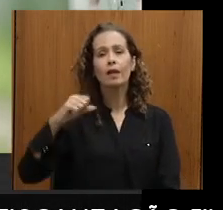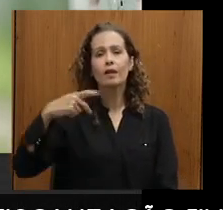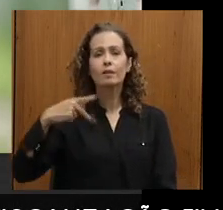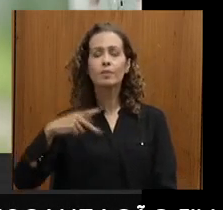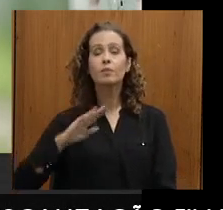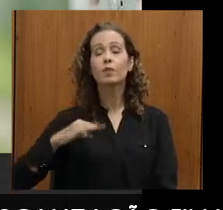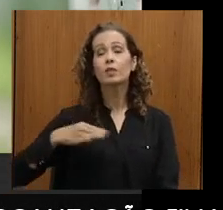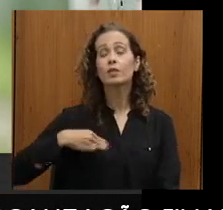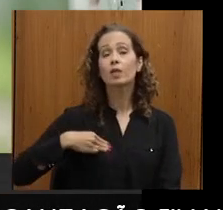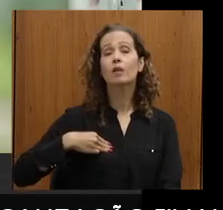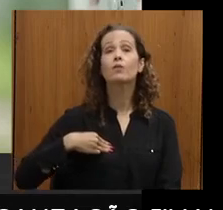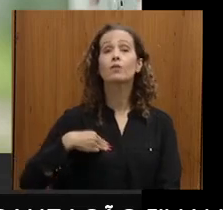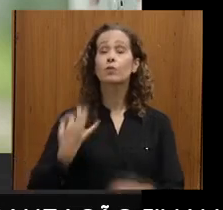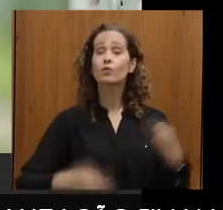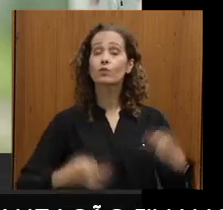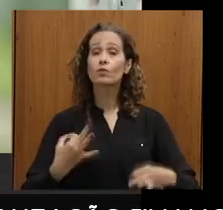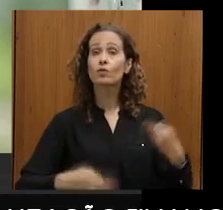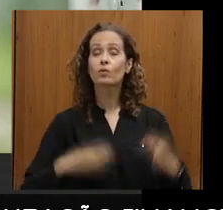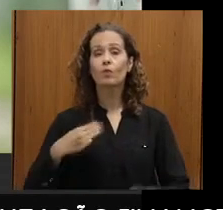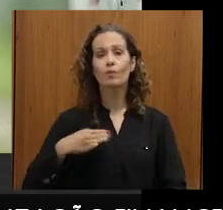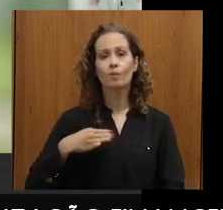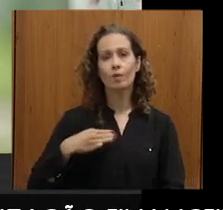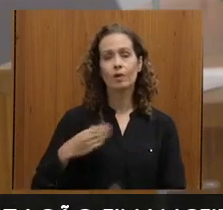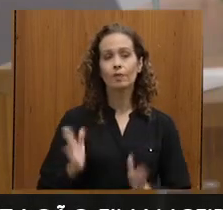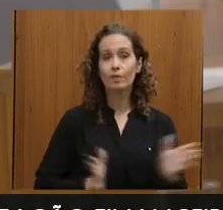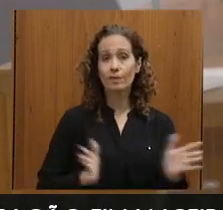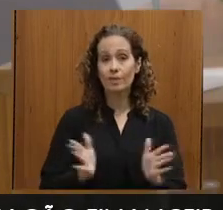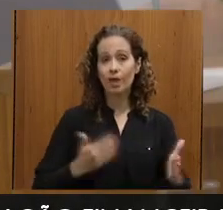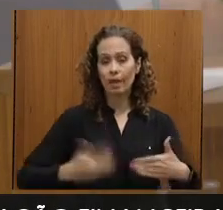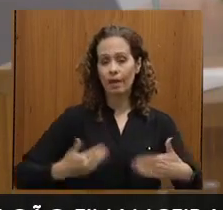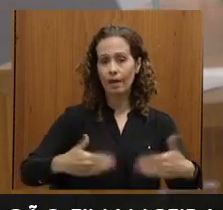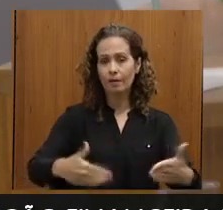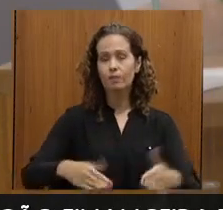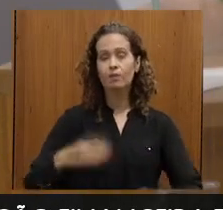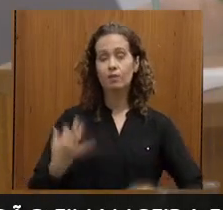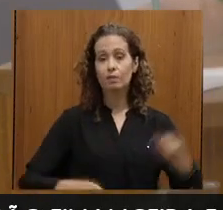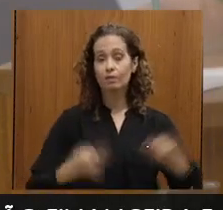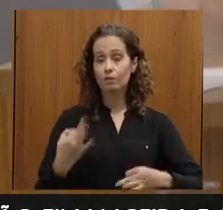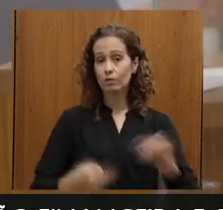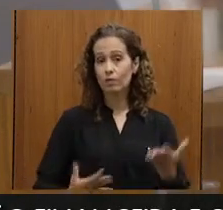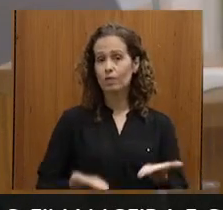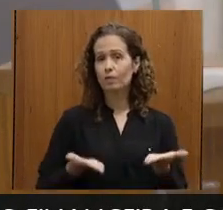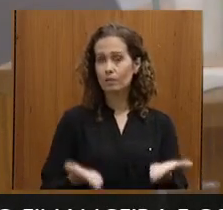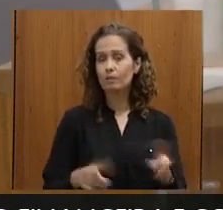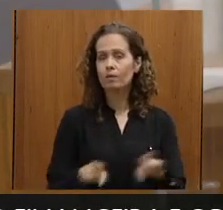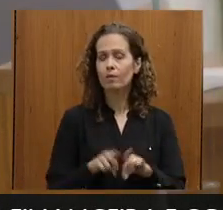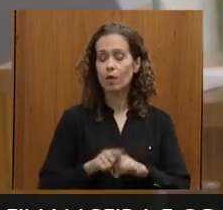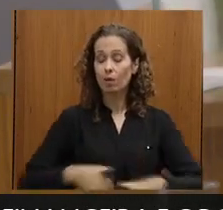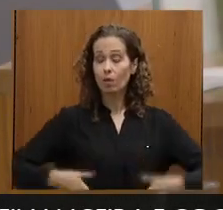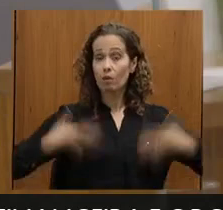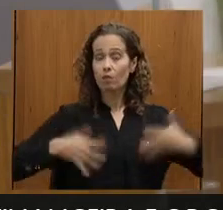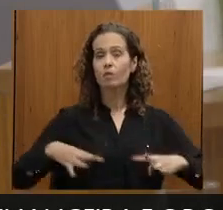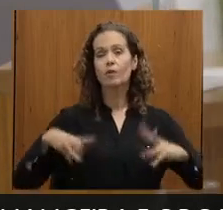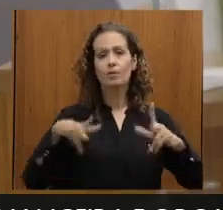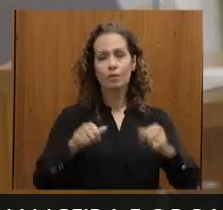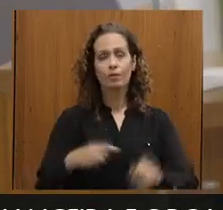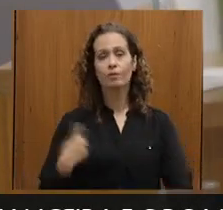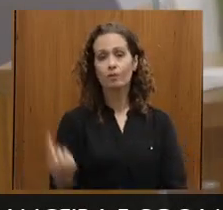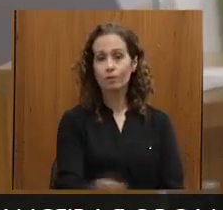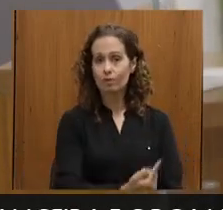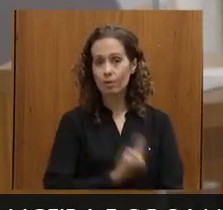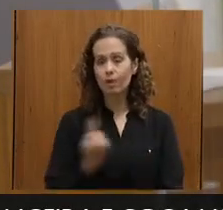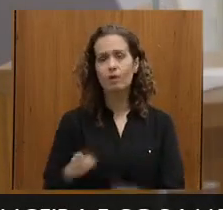Segurança Pública. Então, isso também é um motivo de muito orgulho para todos nós, orgulho das nossas